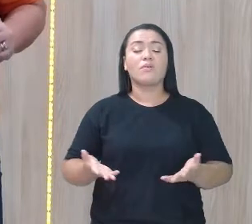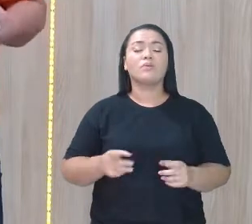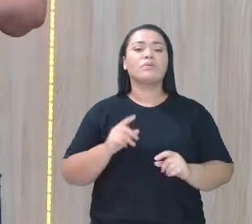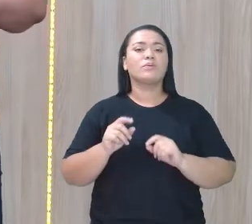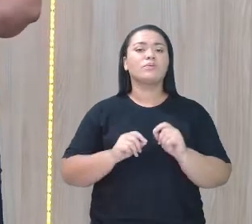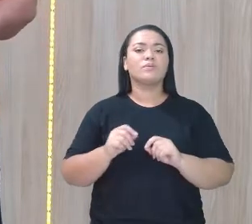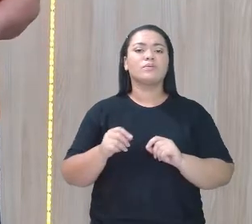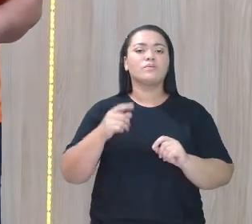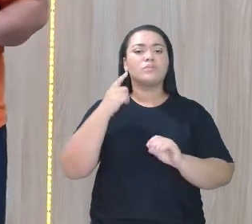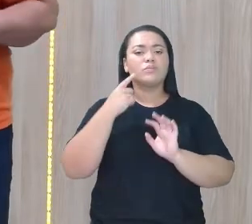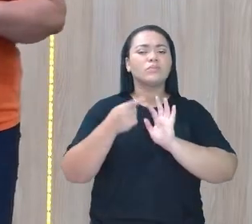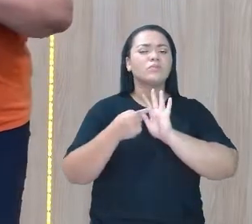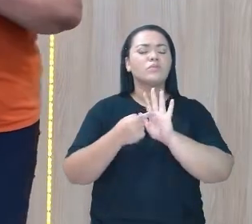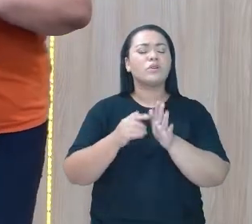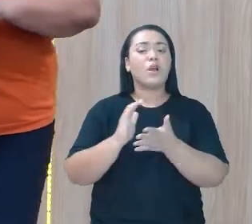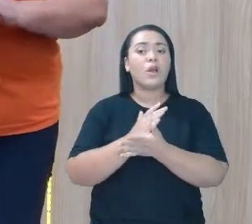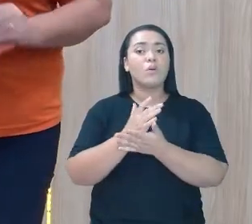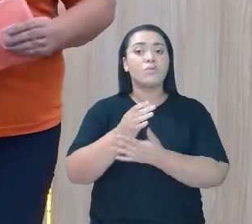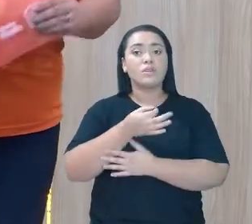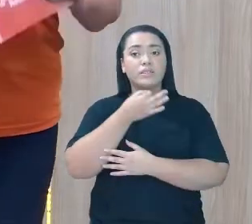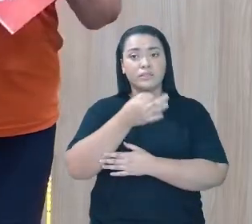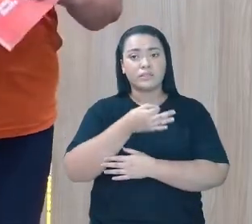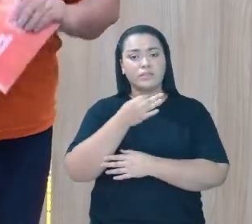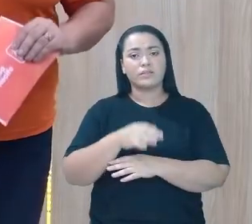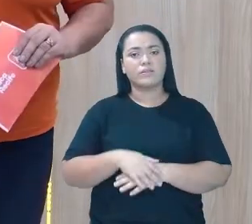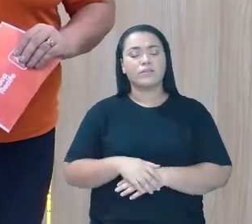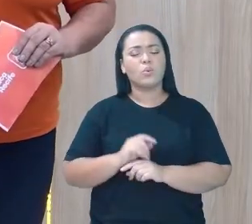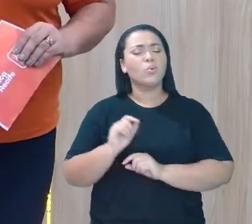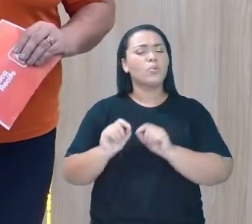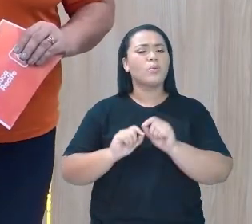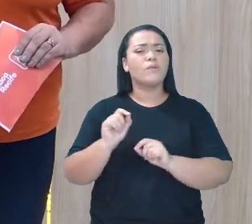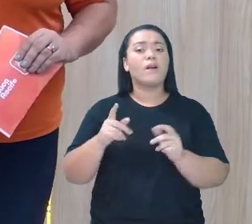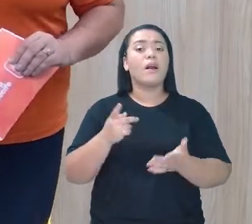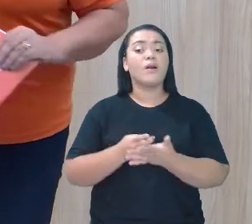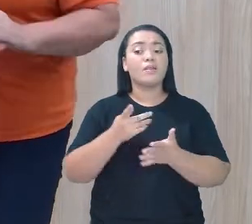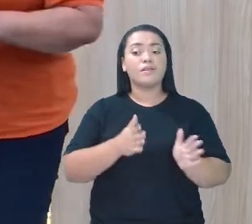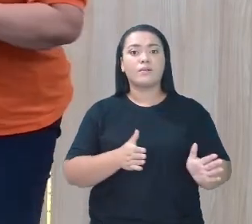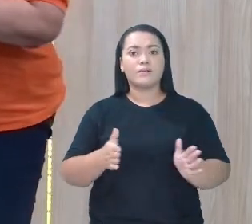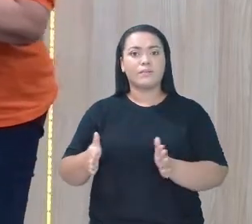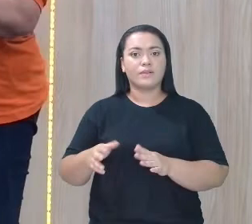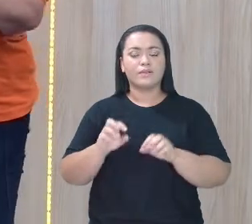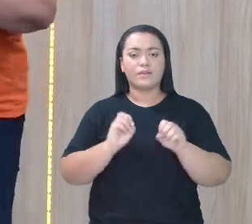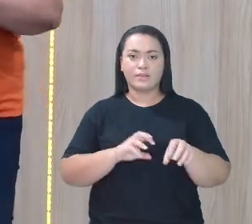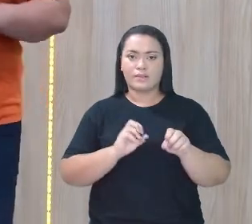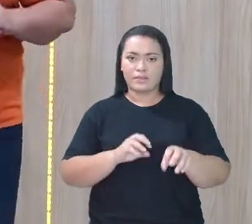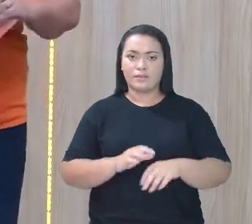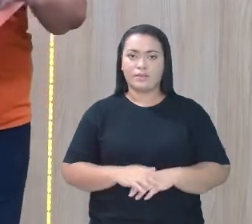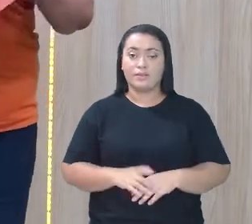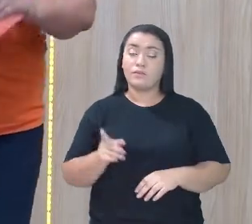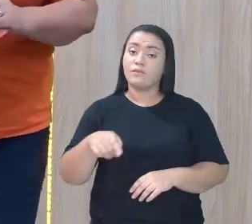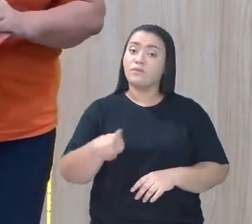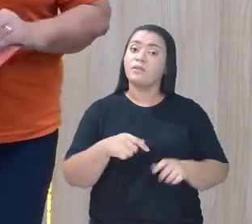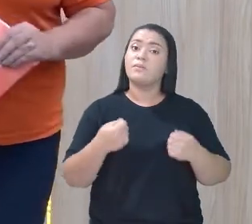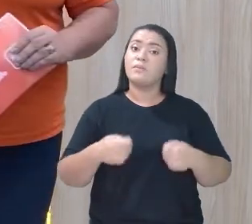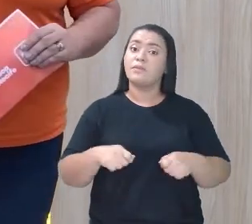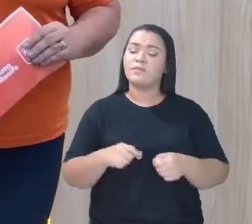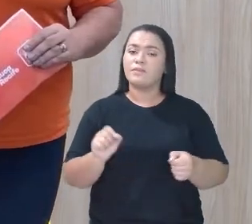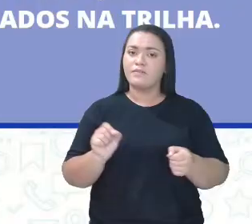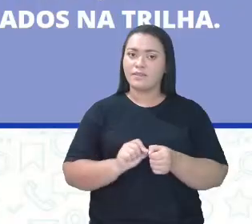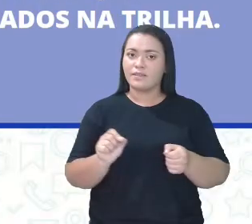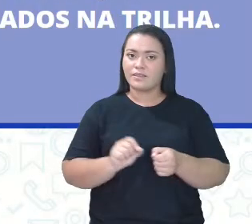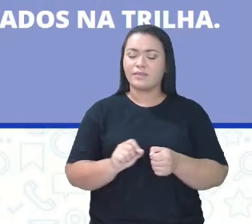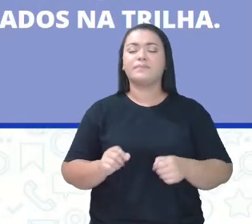aulas, eu trouxe aí para vocês algumas dicas. O que vai acontecer e o que é que vocês precisam